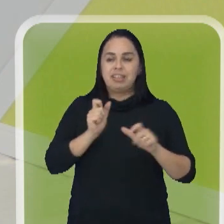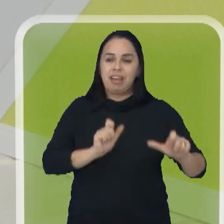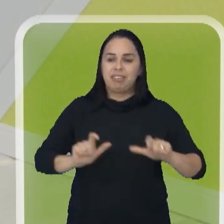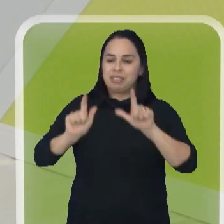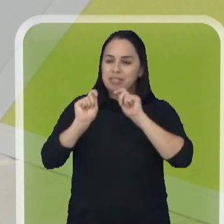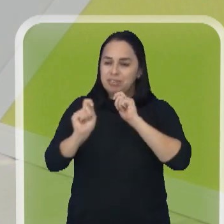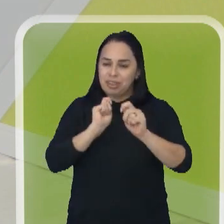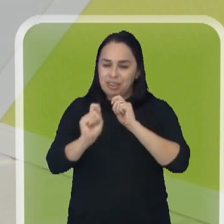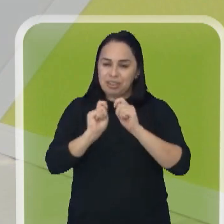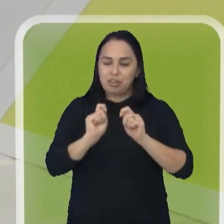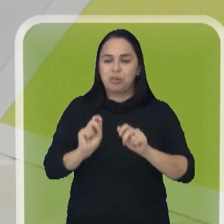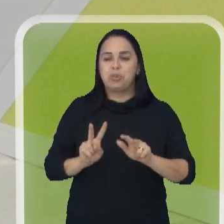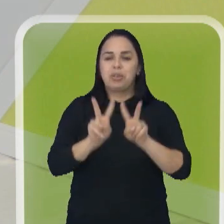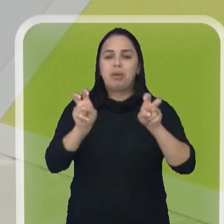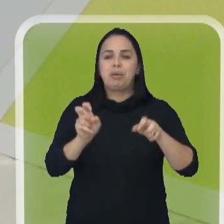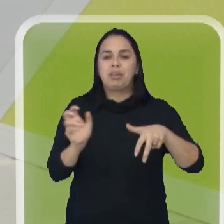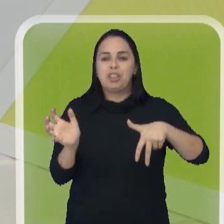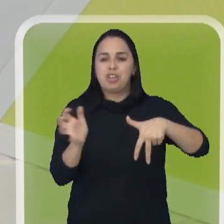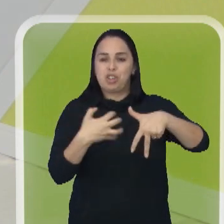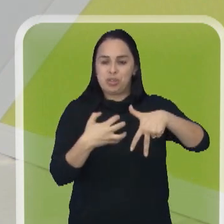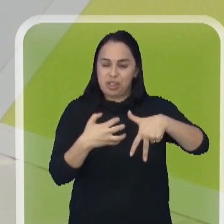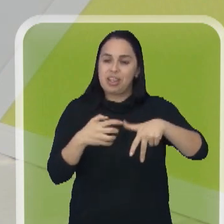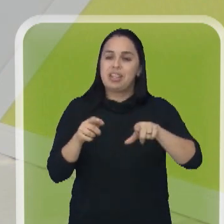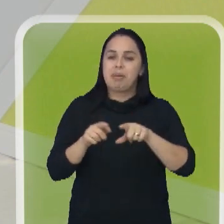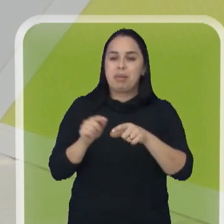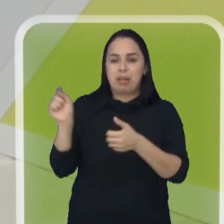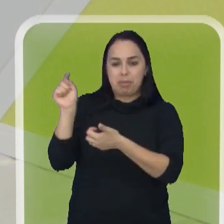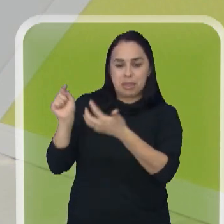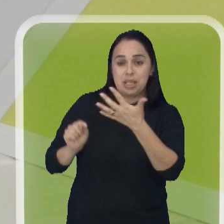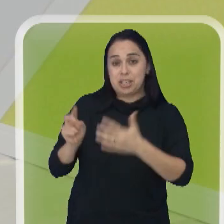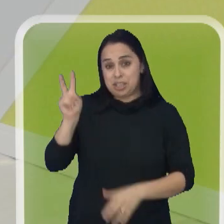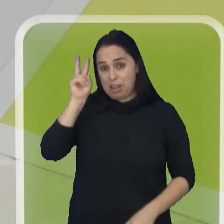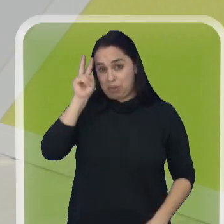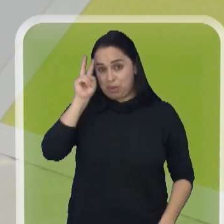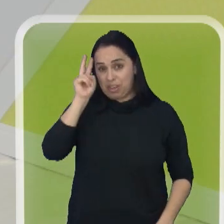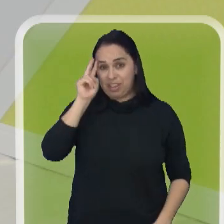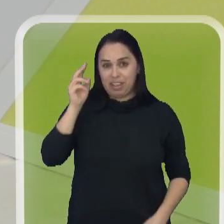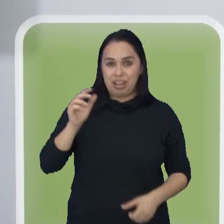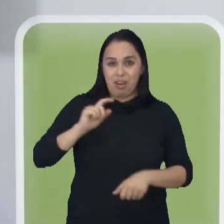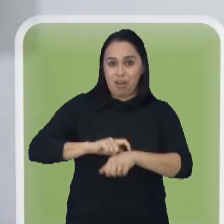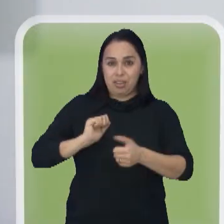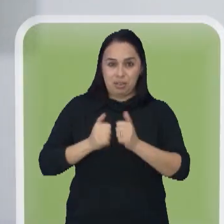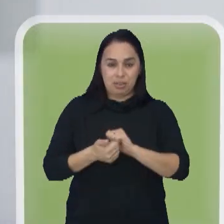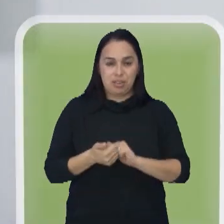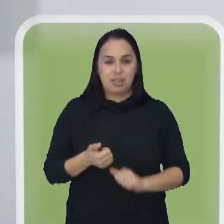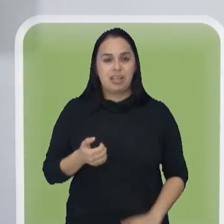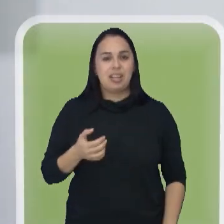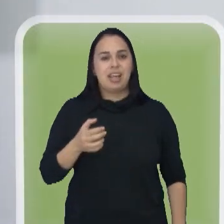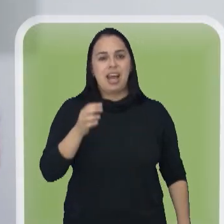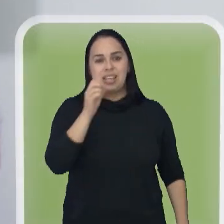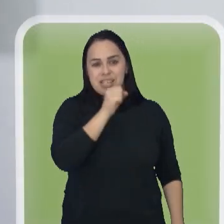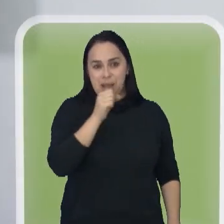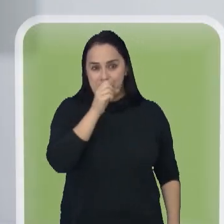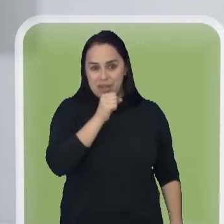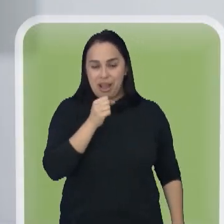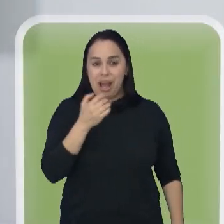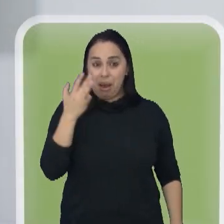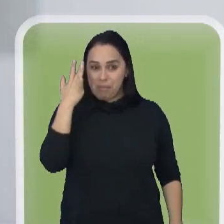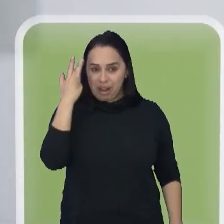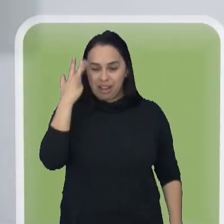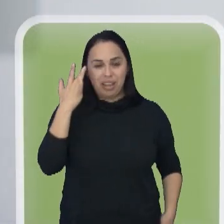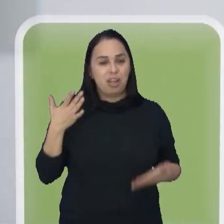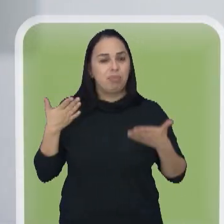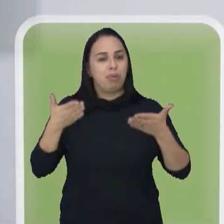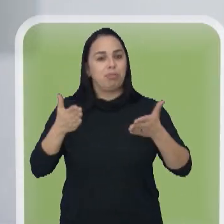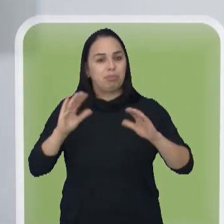do Josense que a gente falou agora há pouco. Tem muito mais coisa segunda-feira no nosso Hora do Esporte. Sabadão, vulgo amanhã, estarei então no